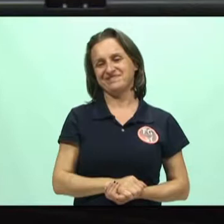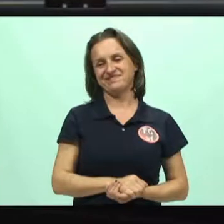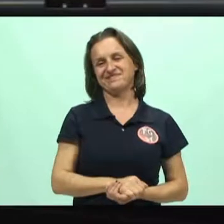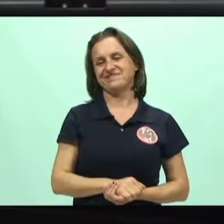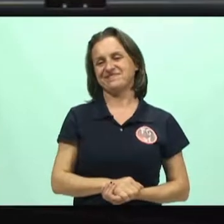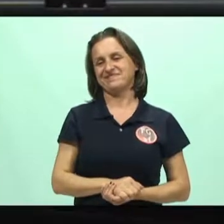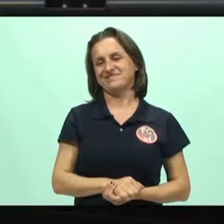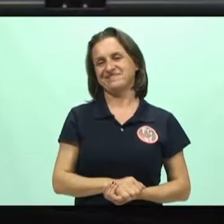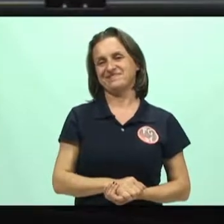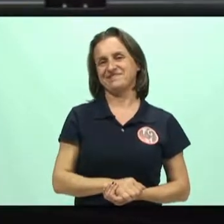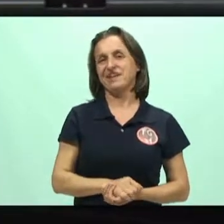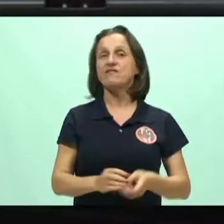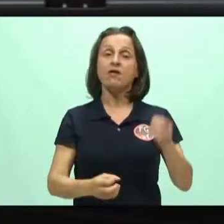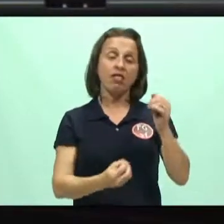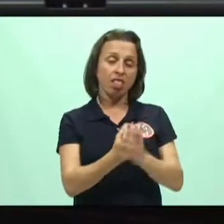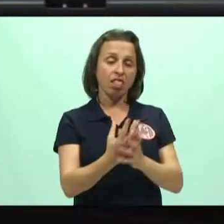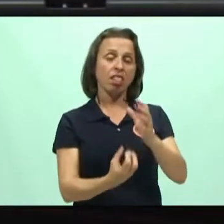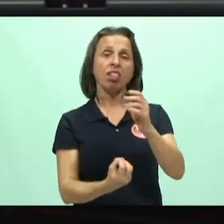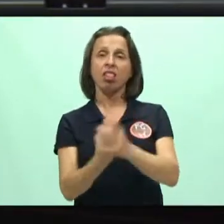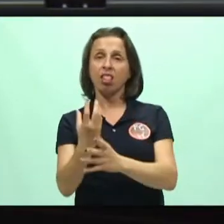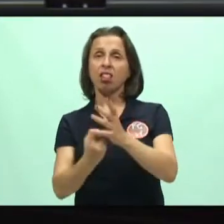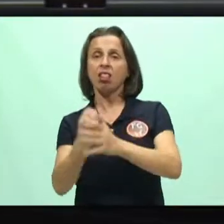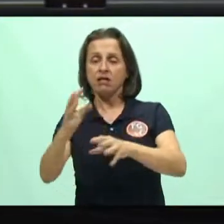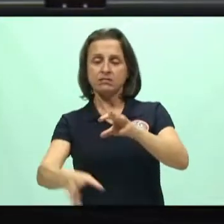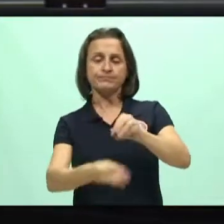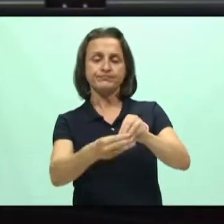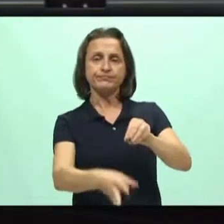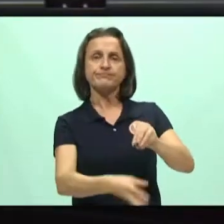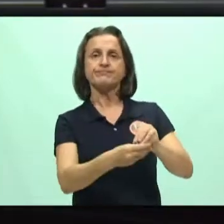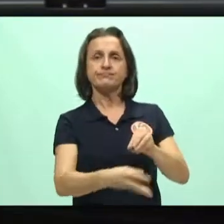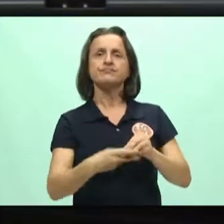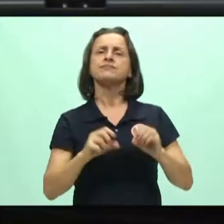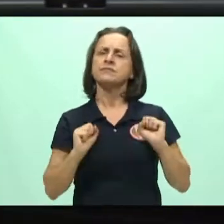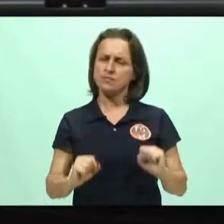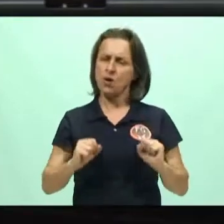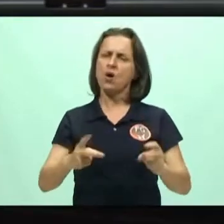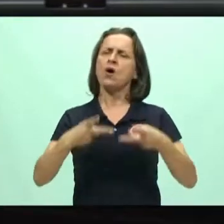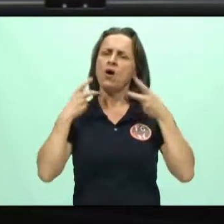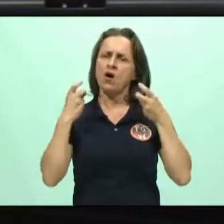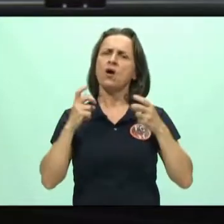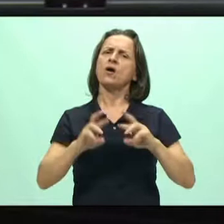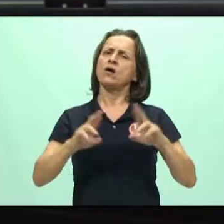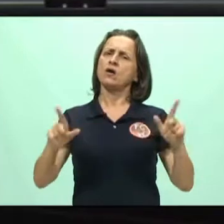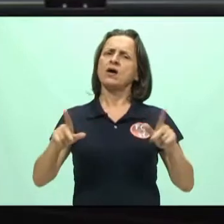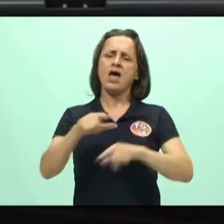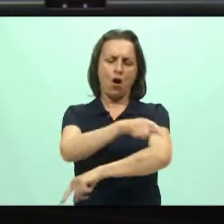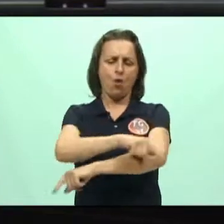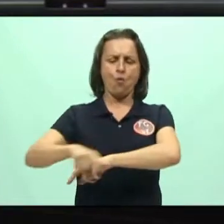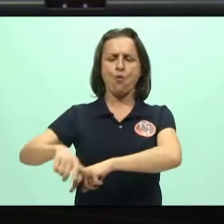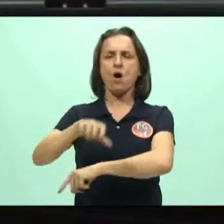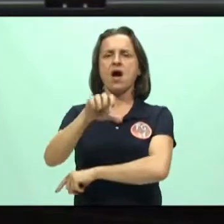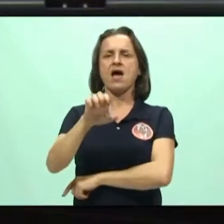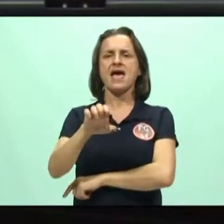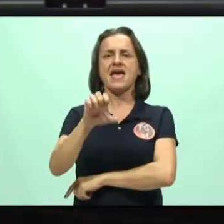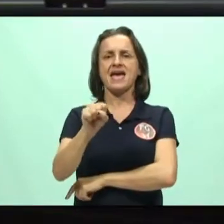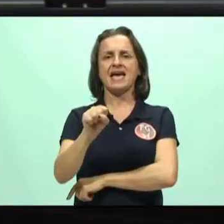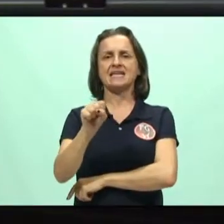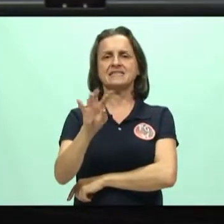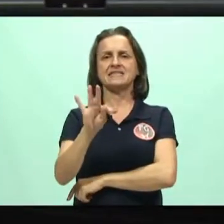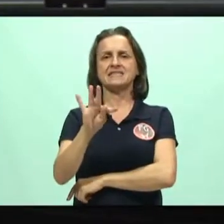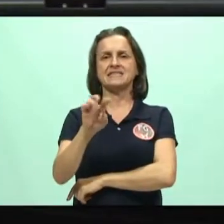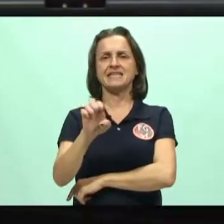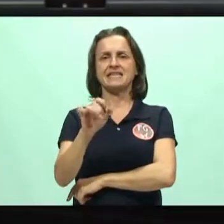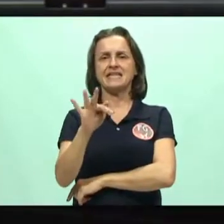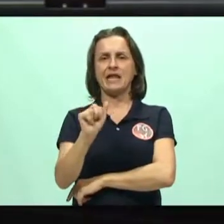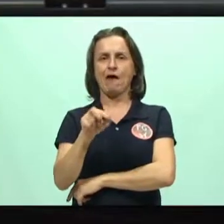puxadinhas vocês podem observar aí as tensões Qual é mas se resolve o problema da